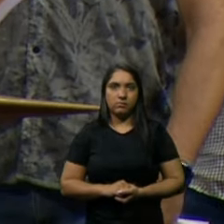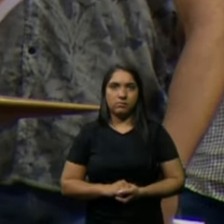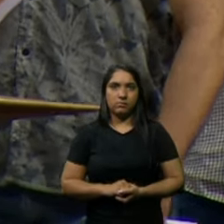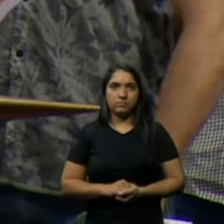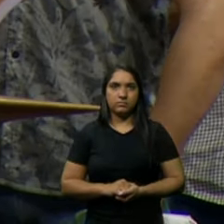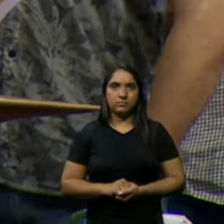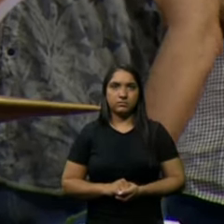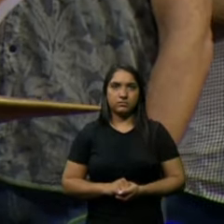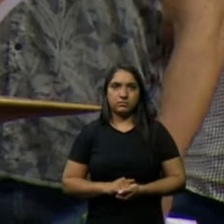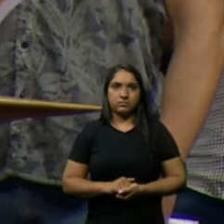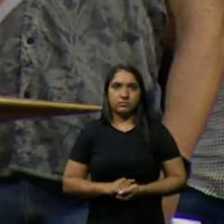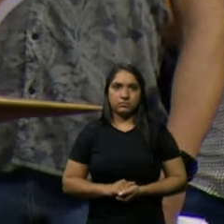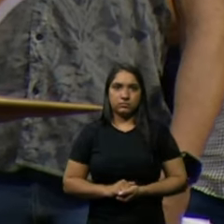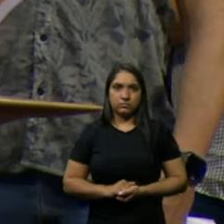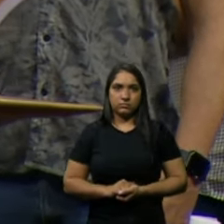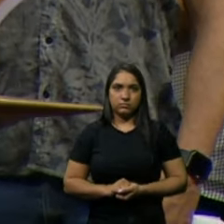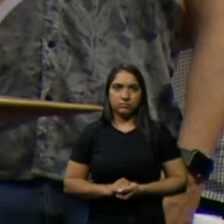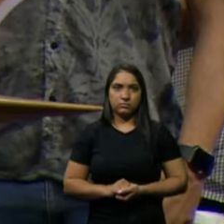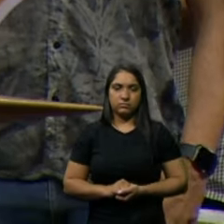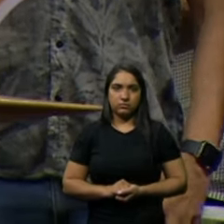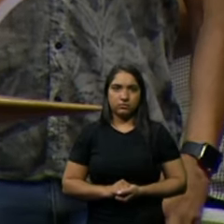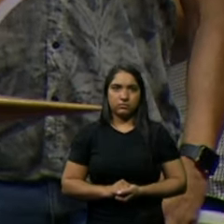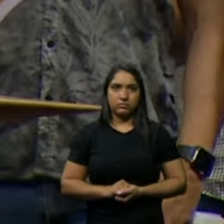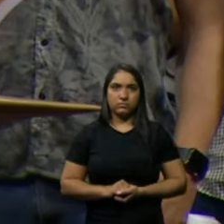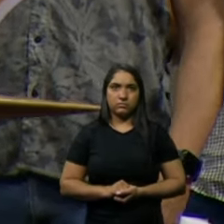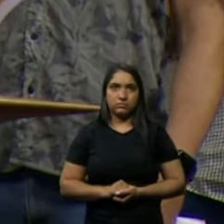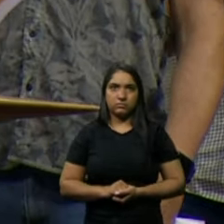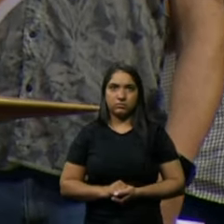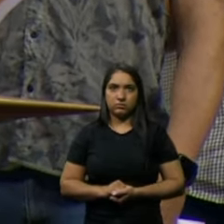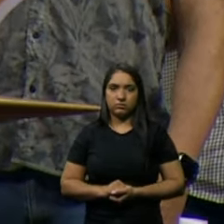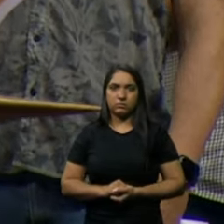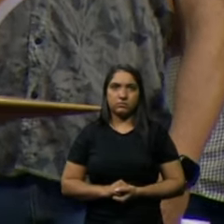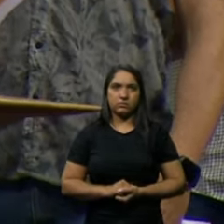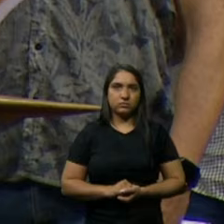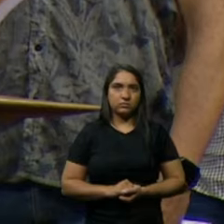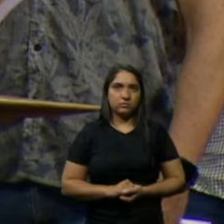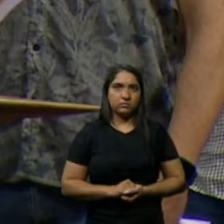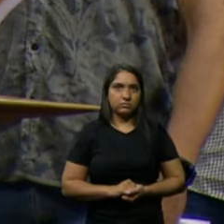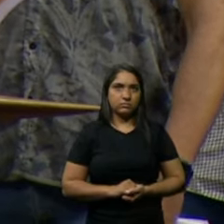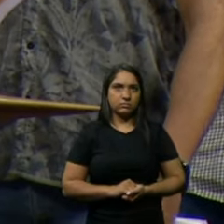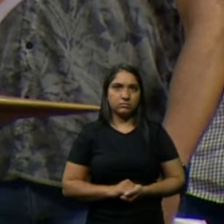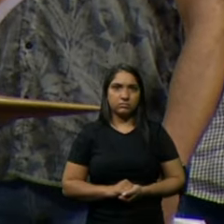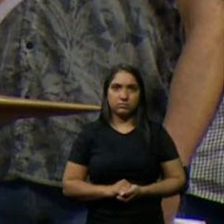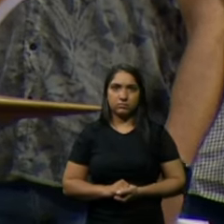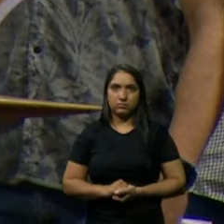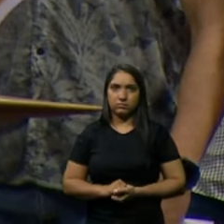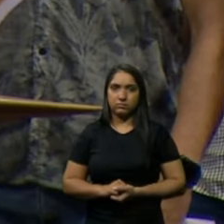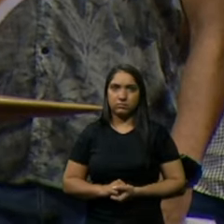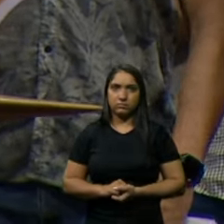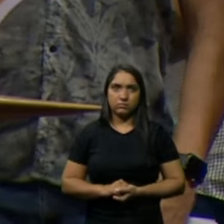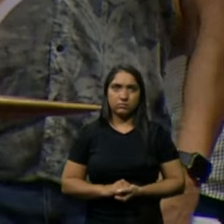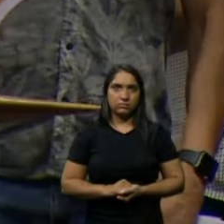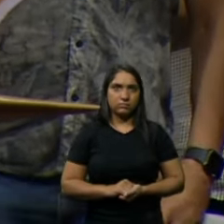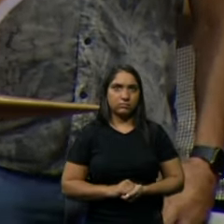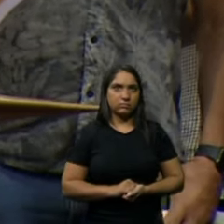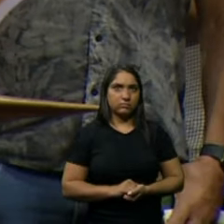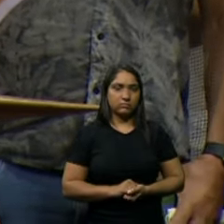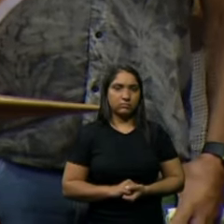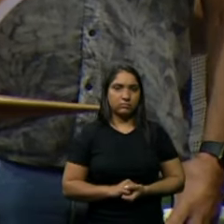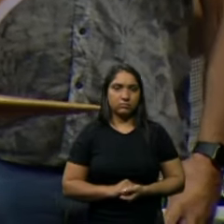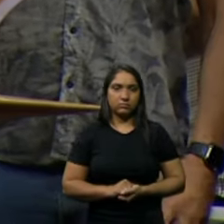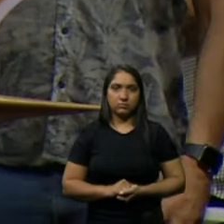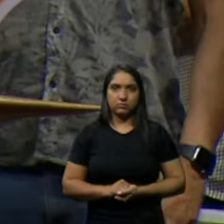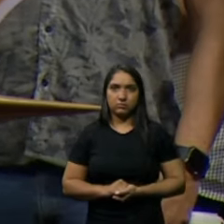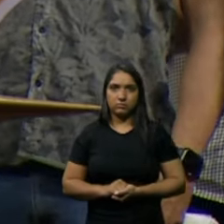bota starshine ou melhor Ritual e originais Tá bota estativa cocoroni micro mini